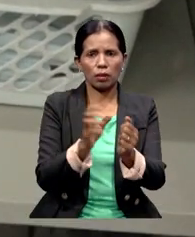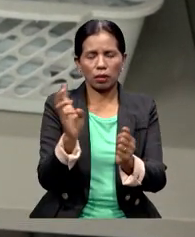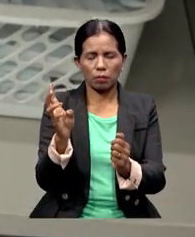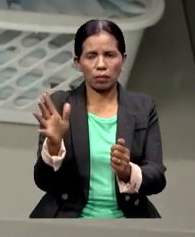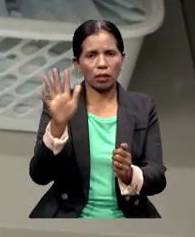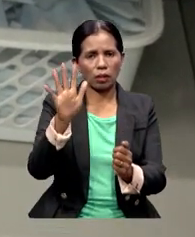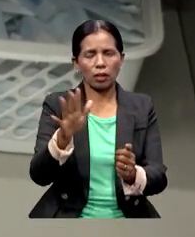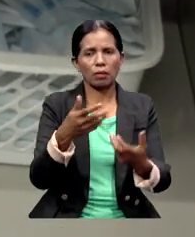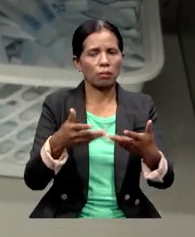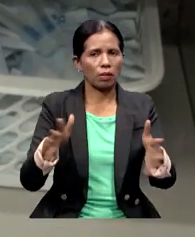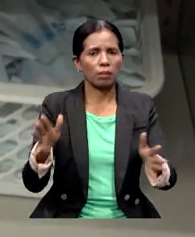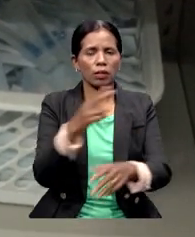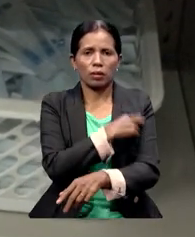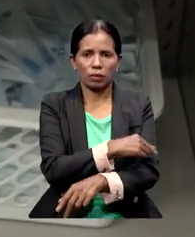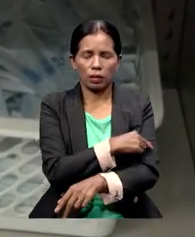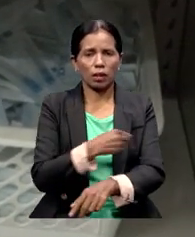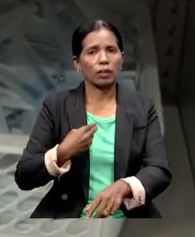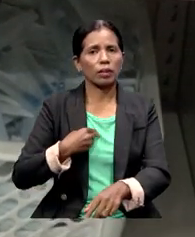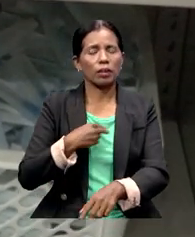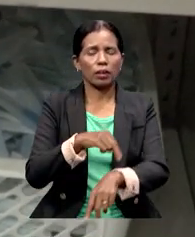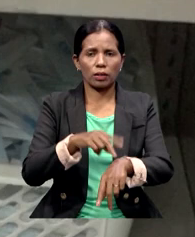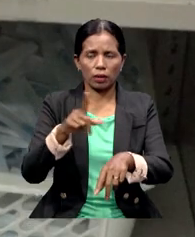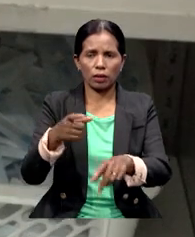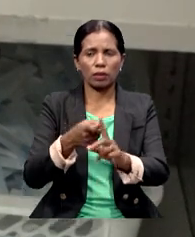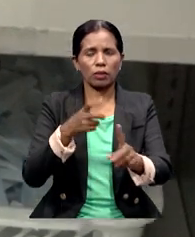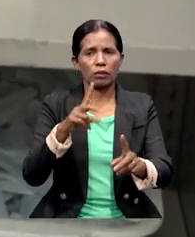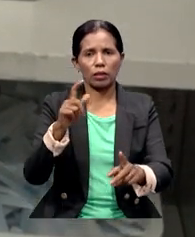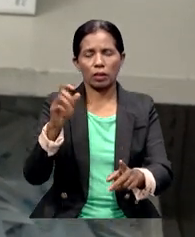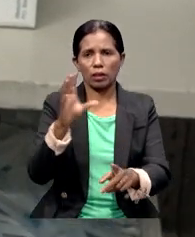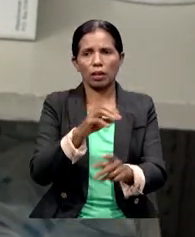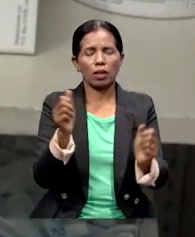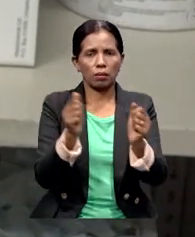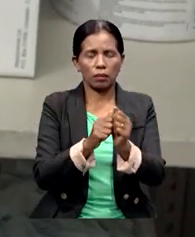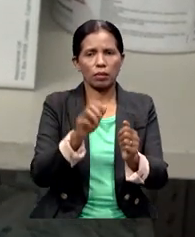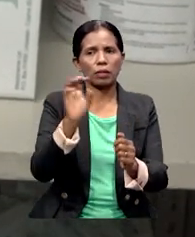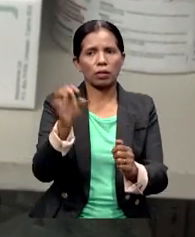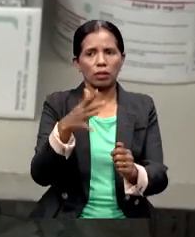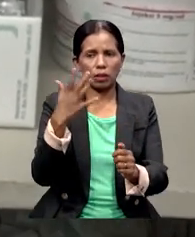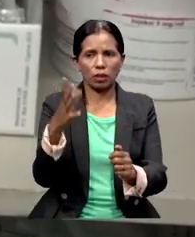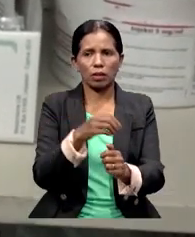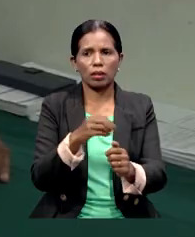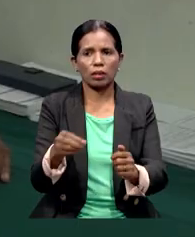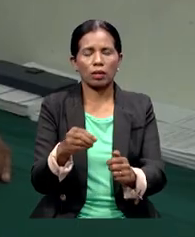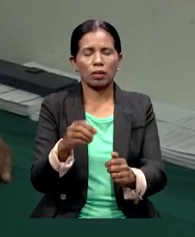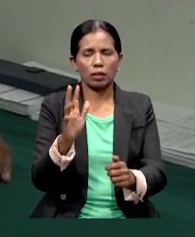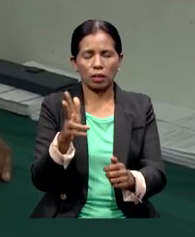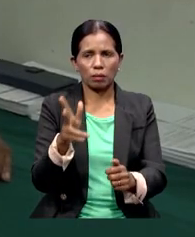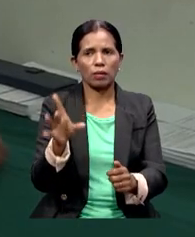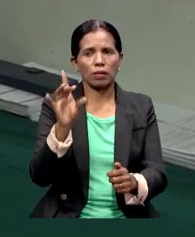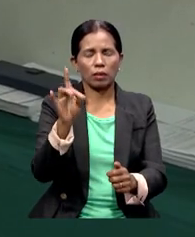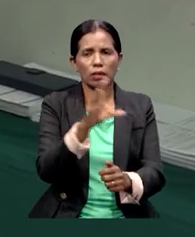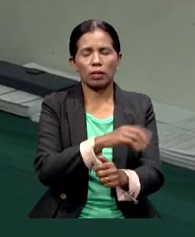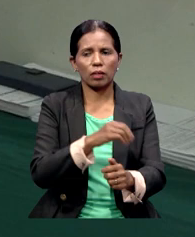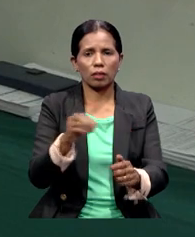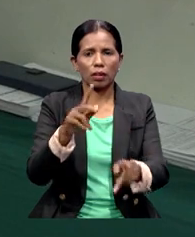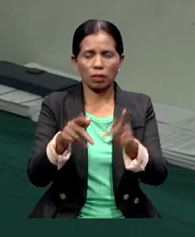hat, makmamu que Hospital Nacional composto husi vital item sanul resinen, esencial tolo nulu resin walu, no necessário